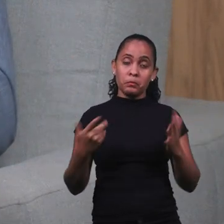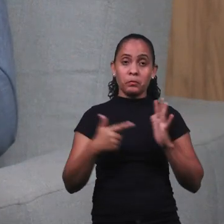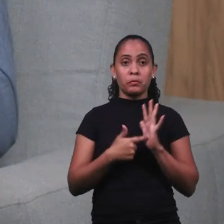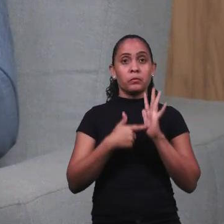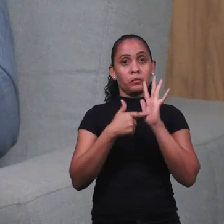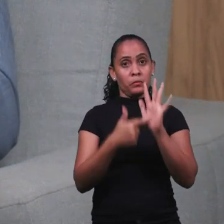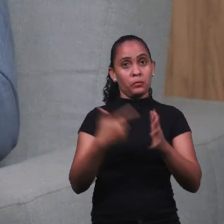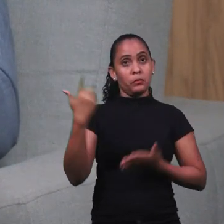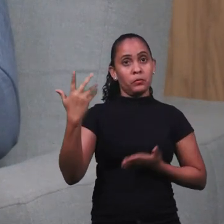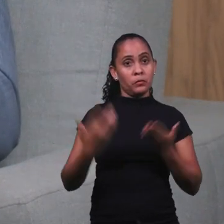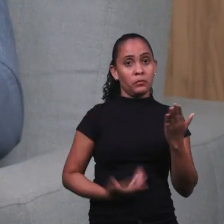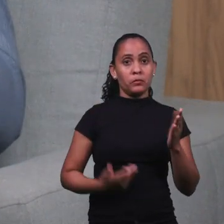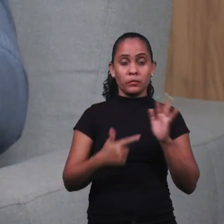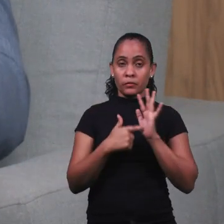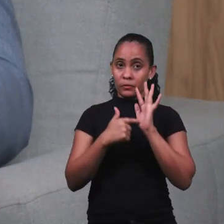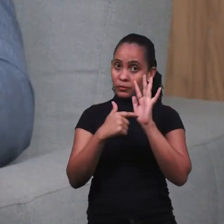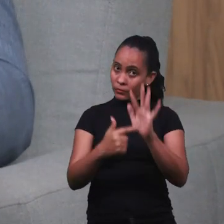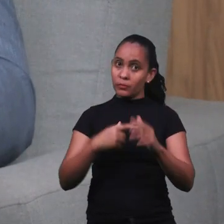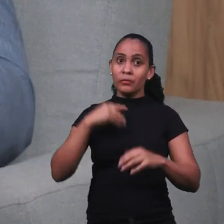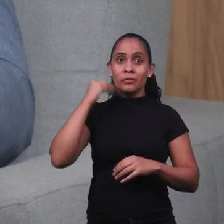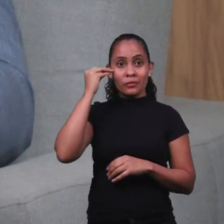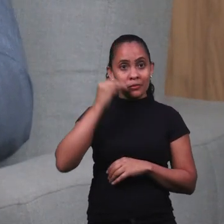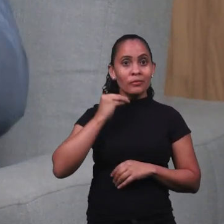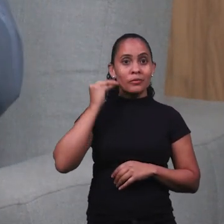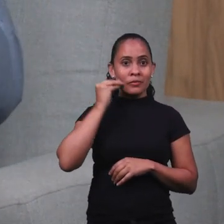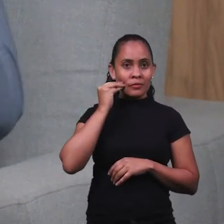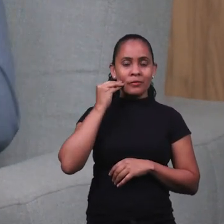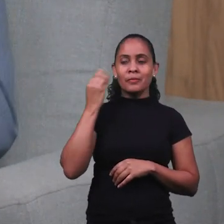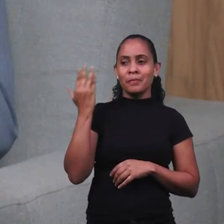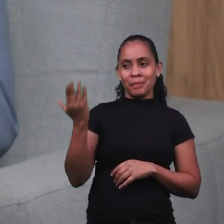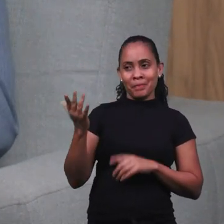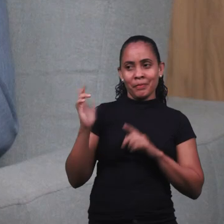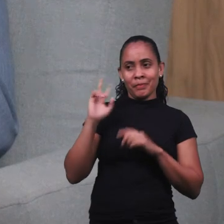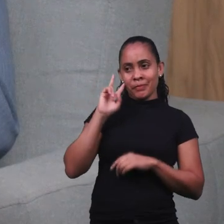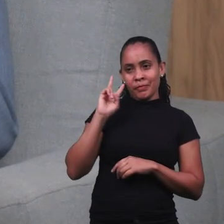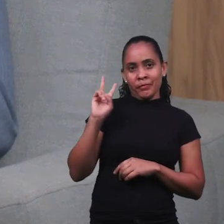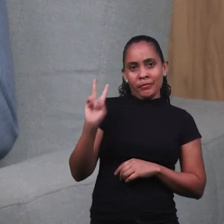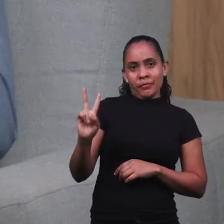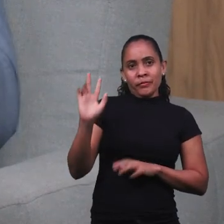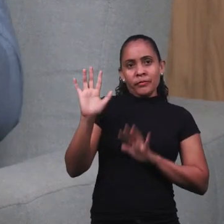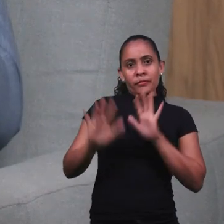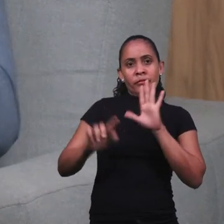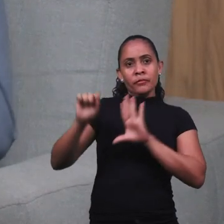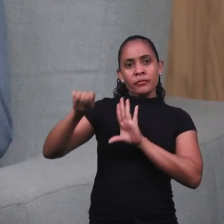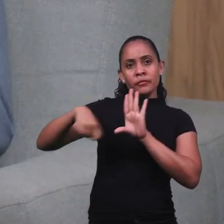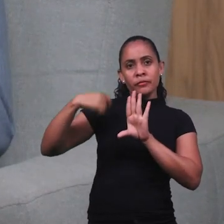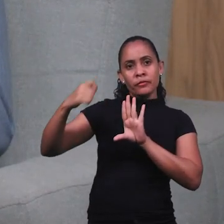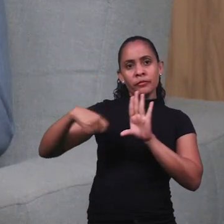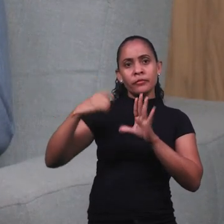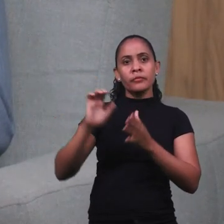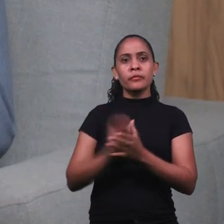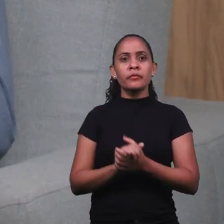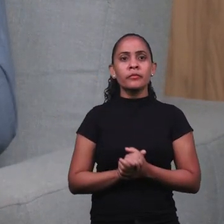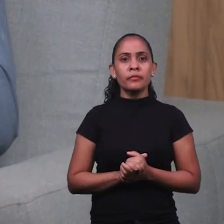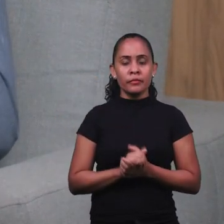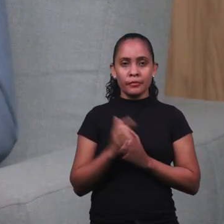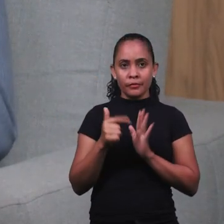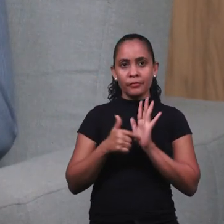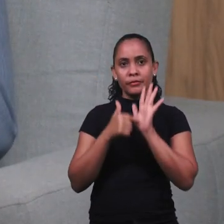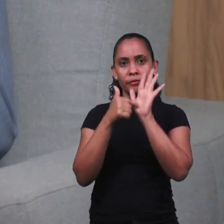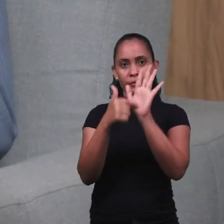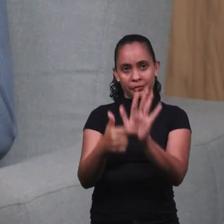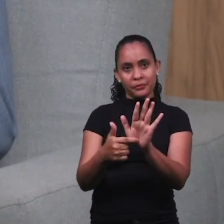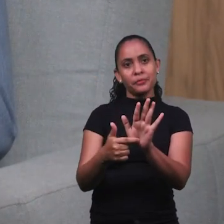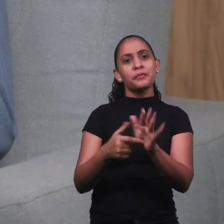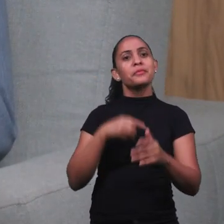onde os nossos irmãos contam as suas experiências. Vamos assistir aqui alguns vídeos dos nossos irmãos, registrando